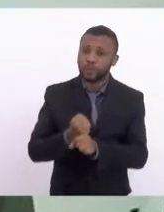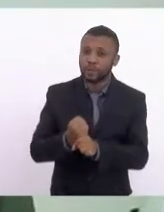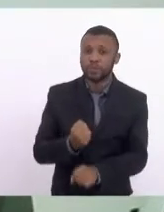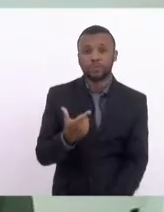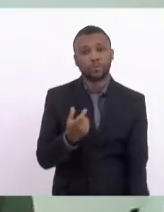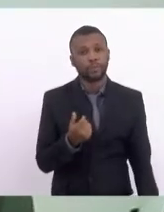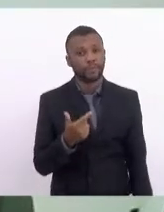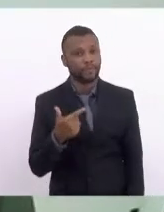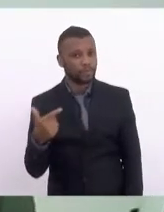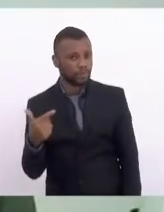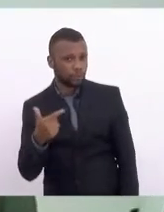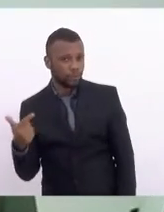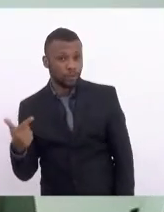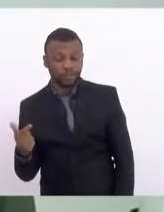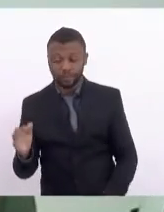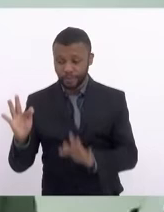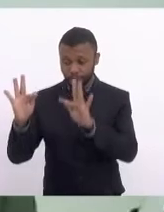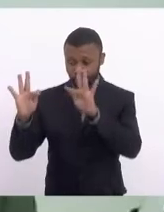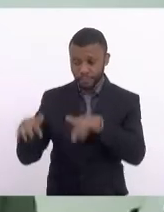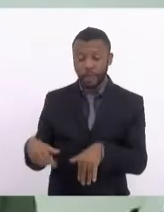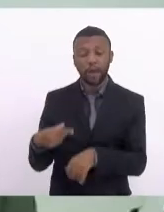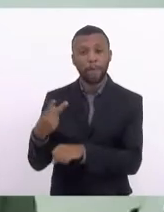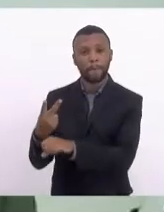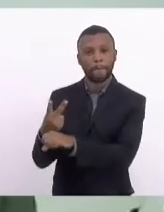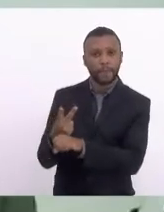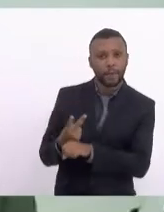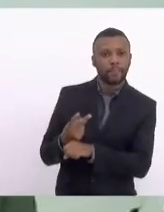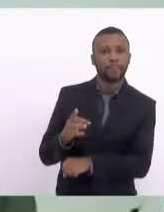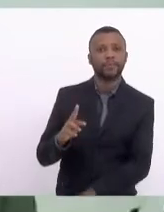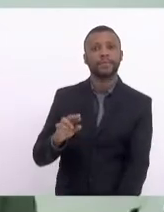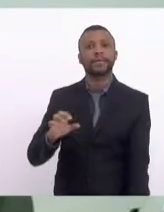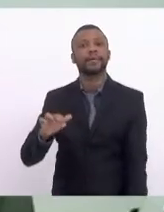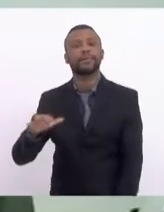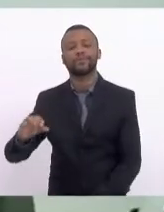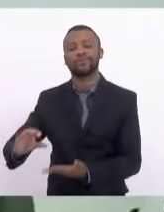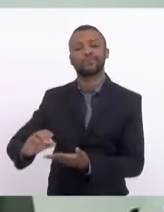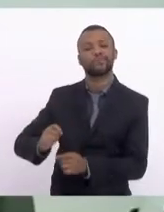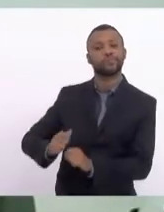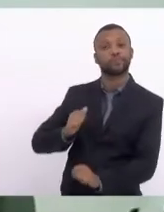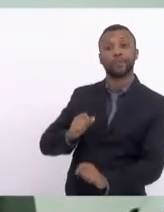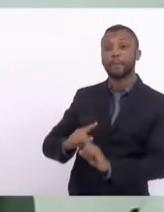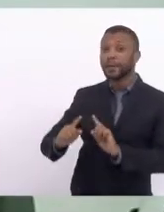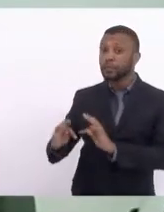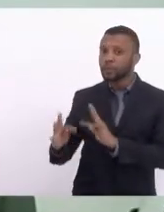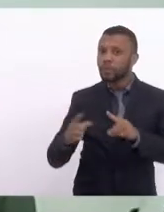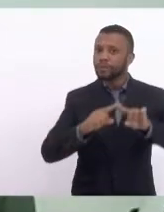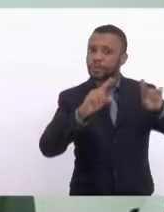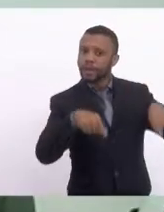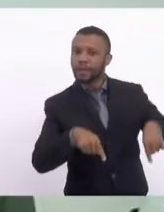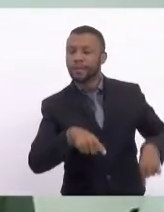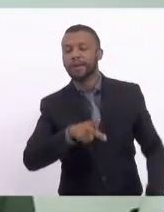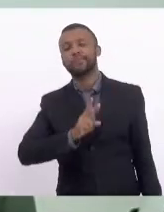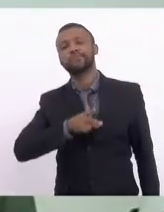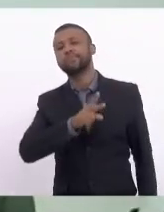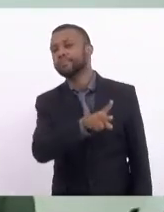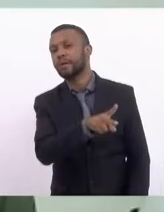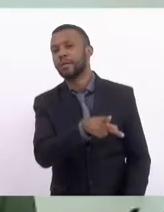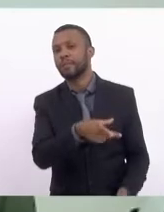não terão triênio. Mas todos aqueles que hoje recebem triênio continuarão a